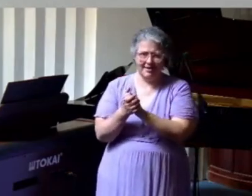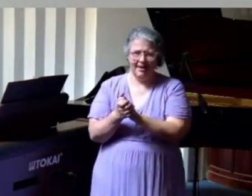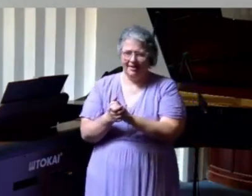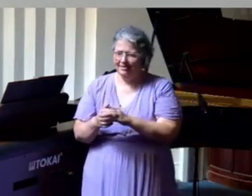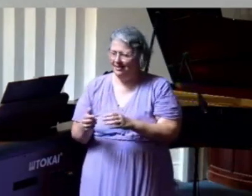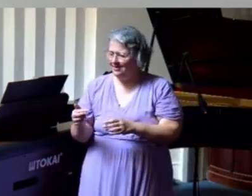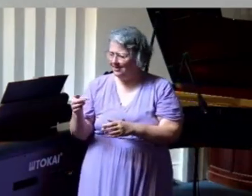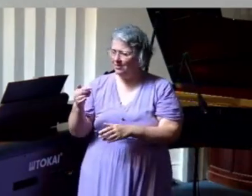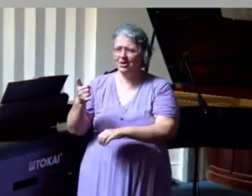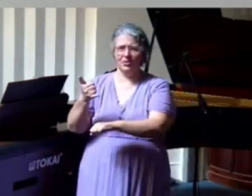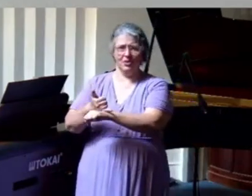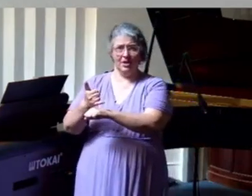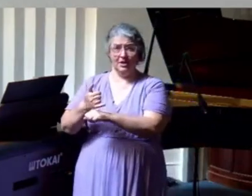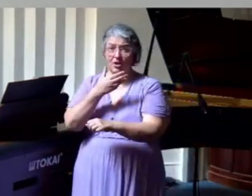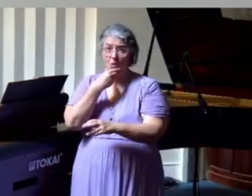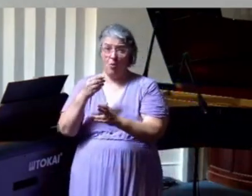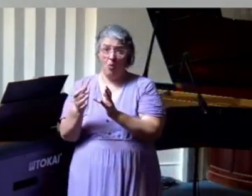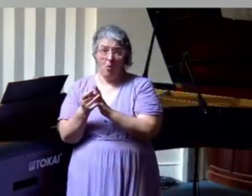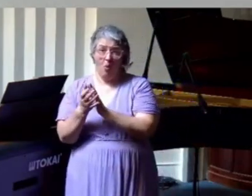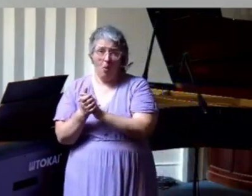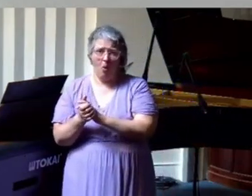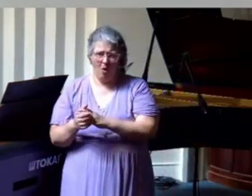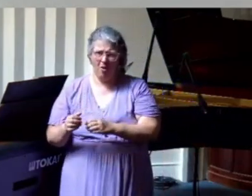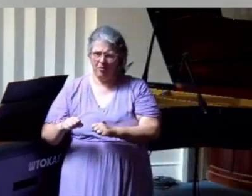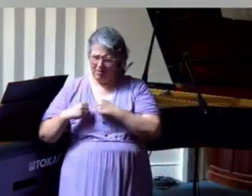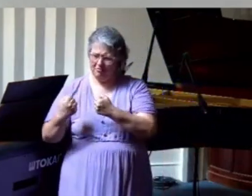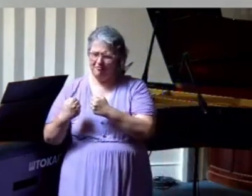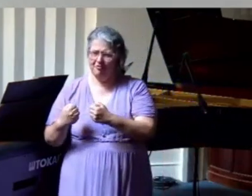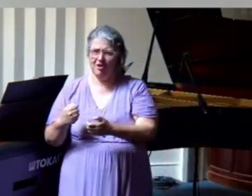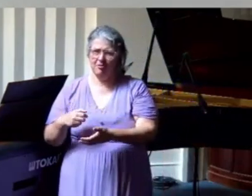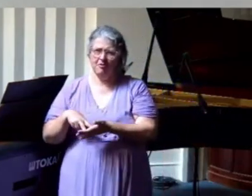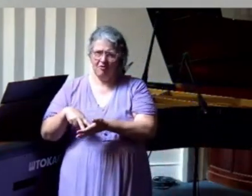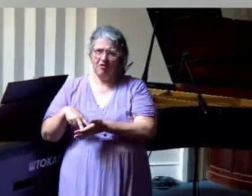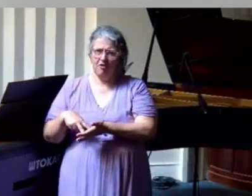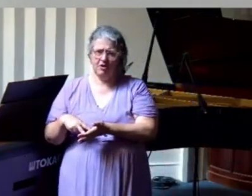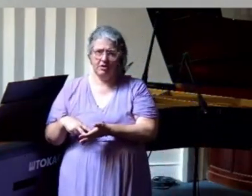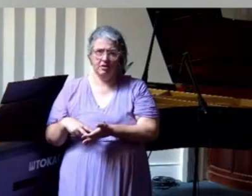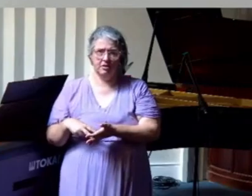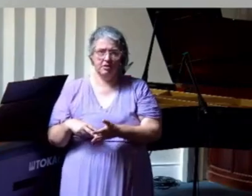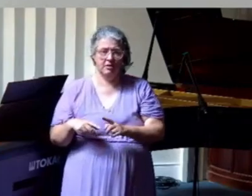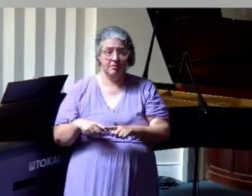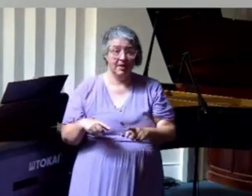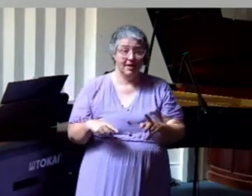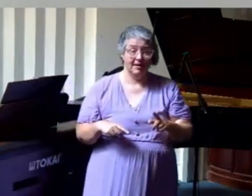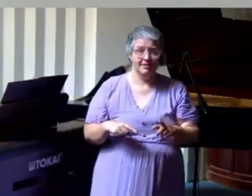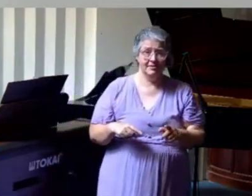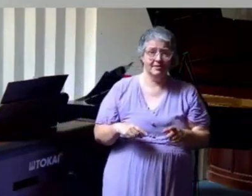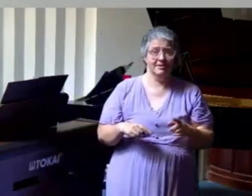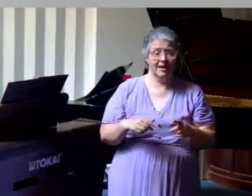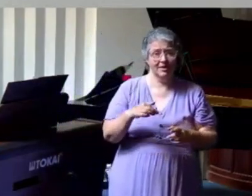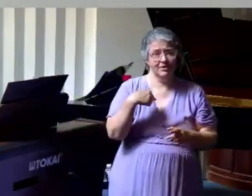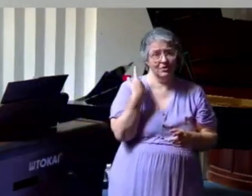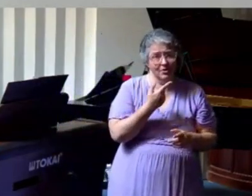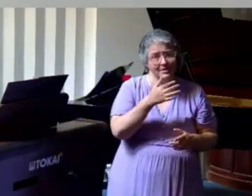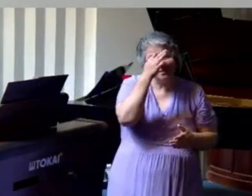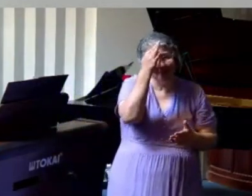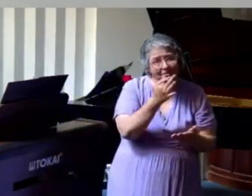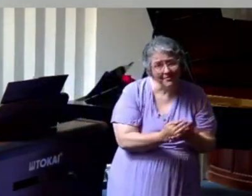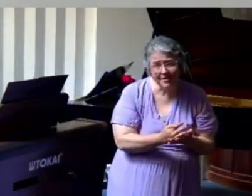gratidão é válida, tudo isso é bom. No entanto, em última instância, a nossa fé